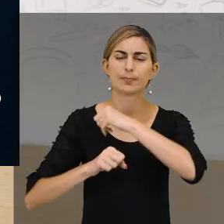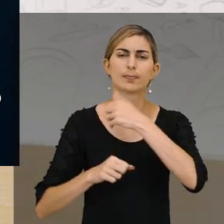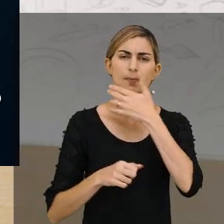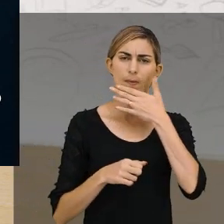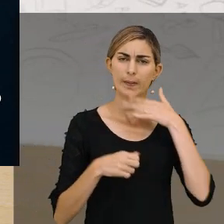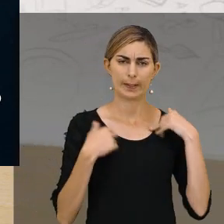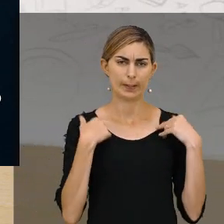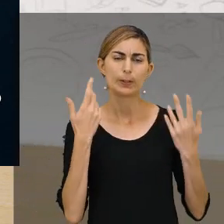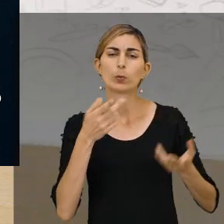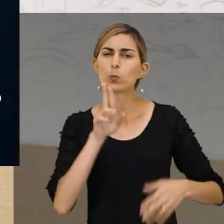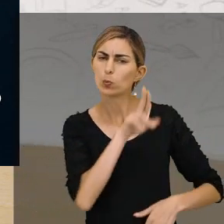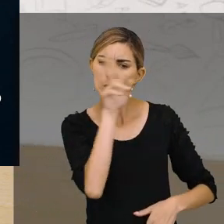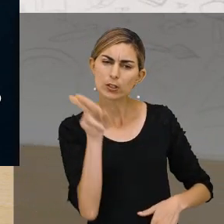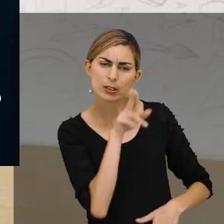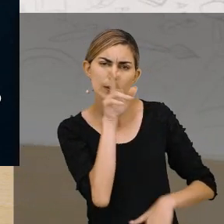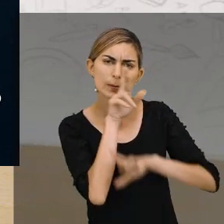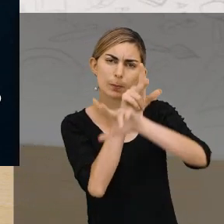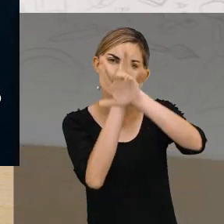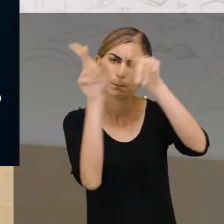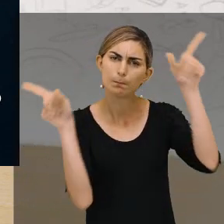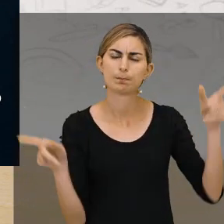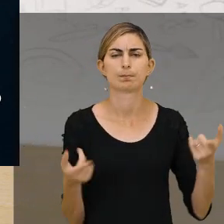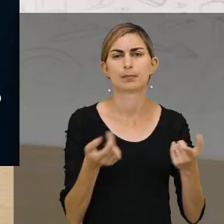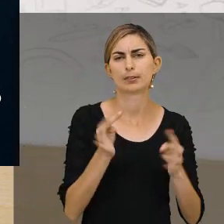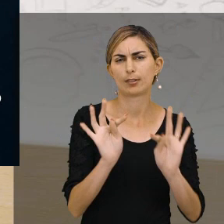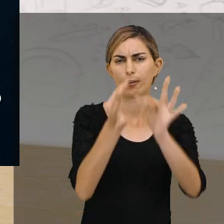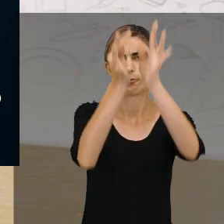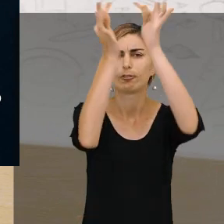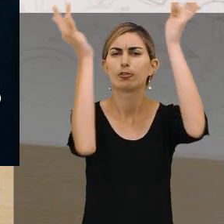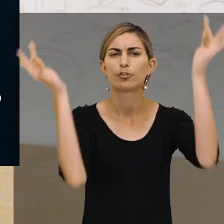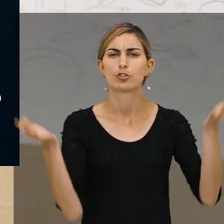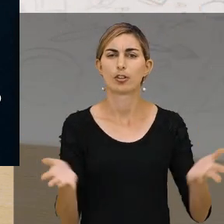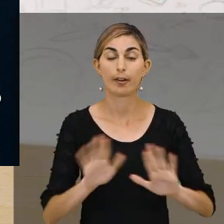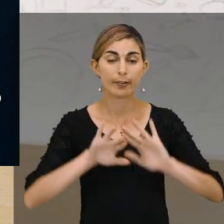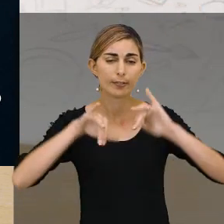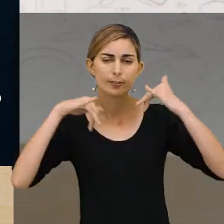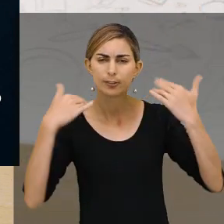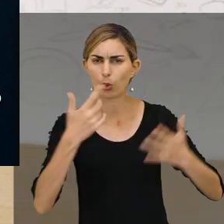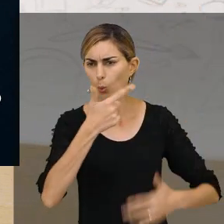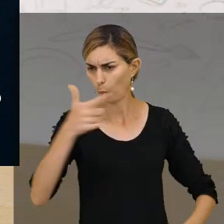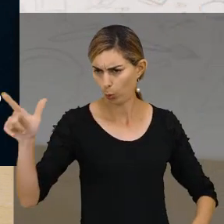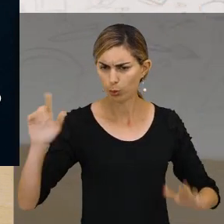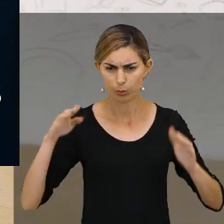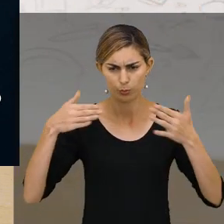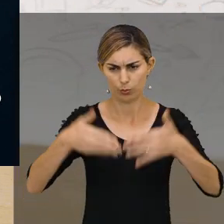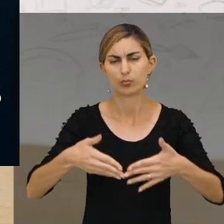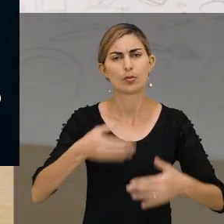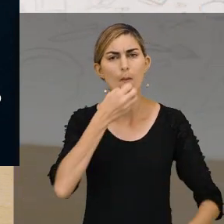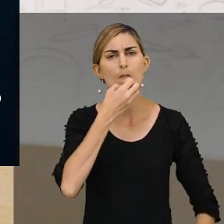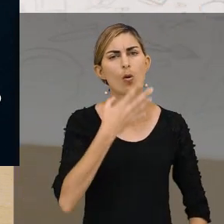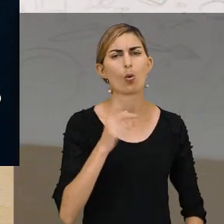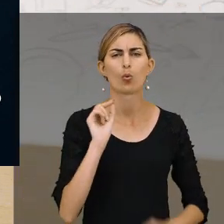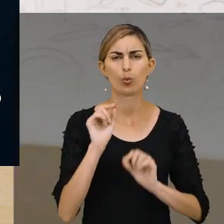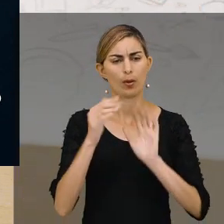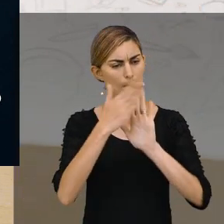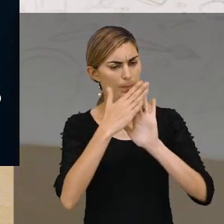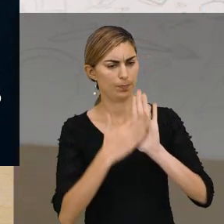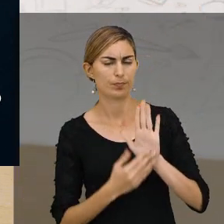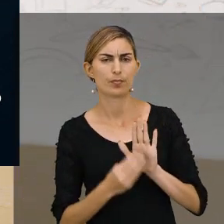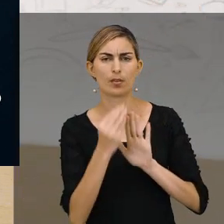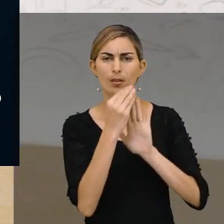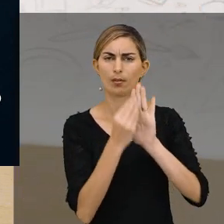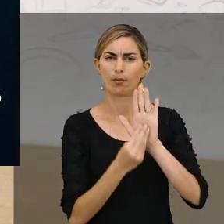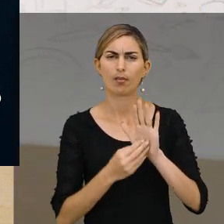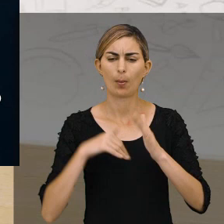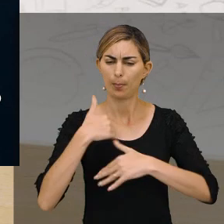ensino-aprendizagem, utilizando essas ferramentas tecnológicas. Então, um outro bom objetivo é padronizar